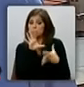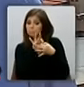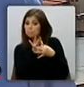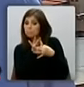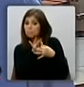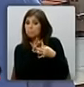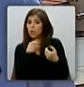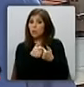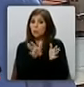com todo este processo